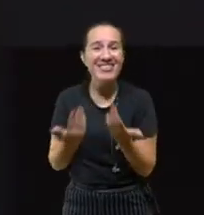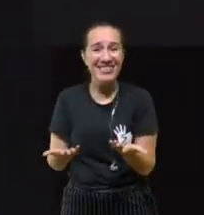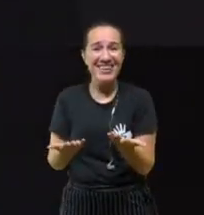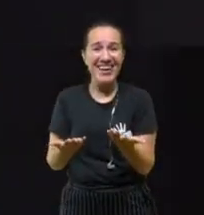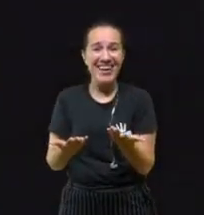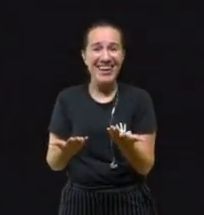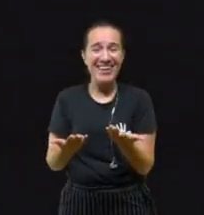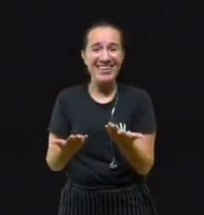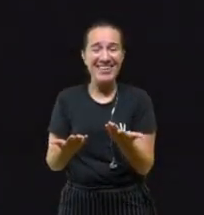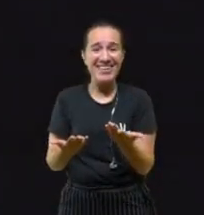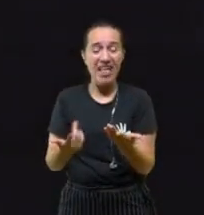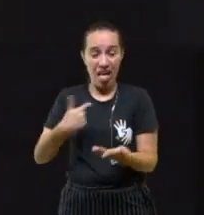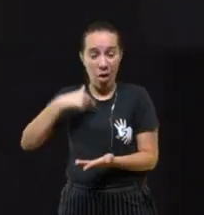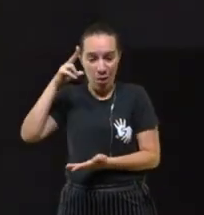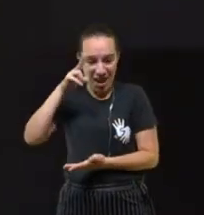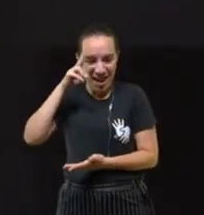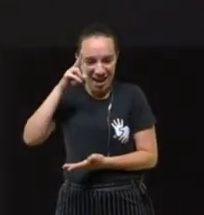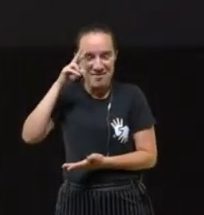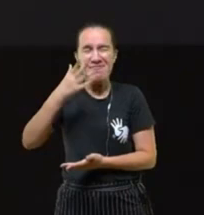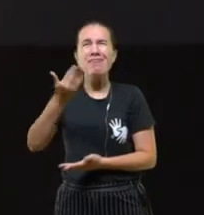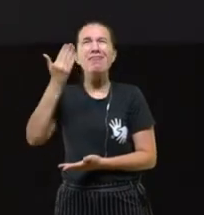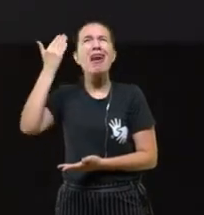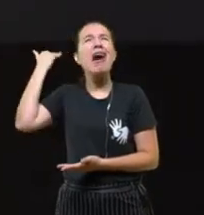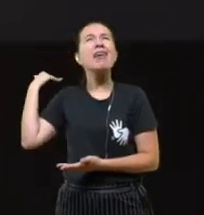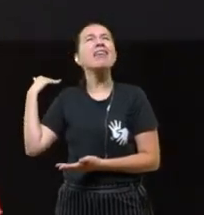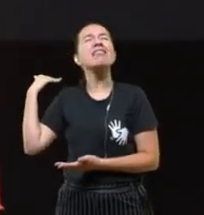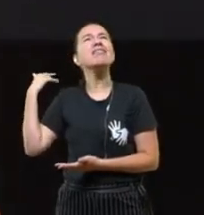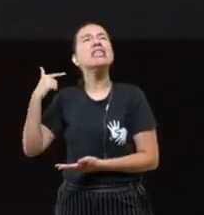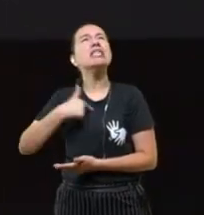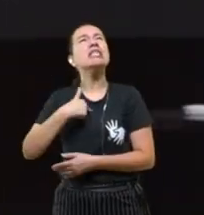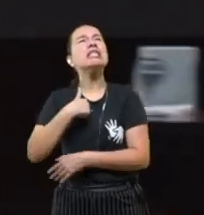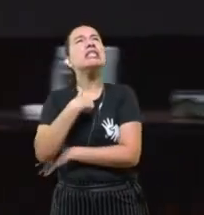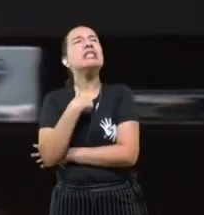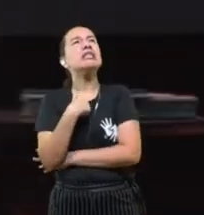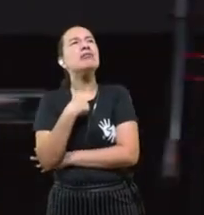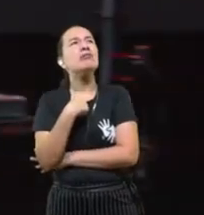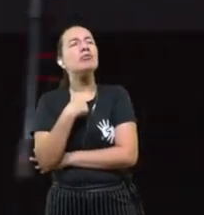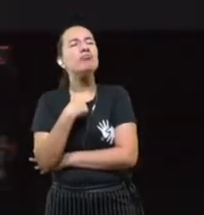Eu lembro, sabe, uma vez que eu tinha